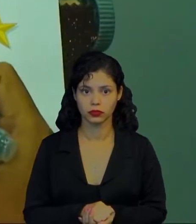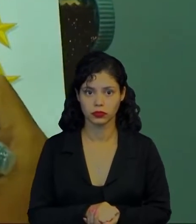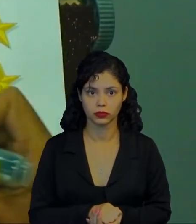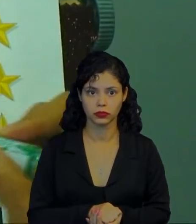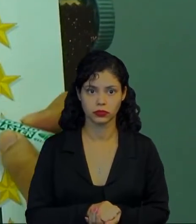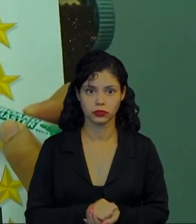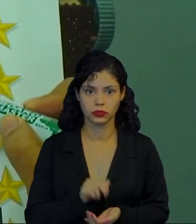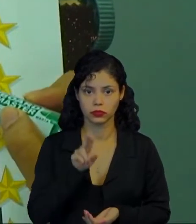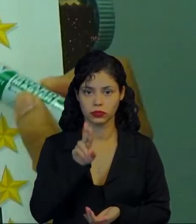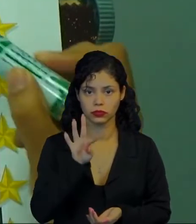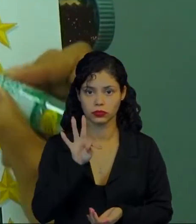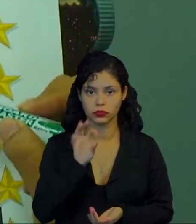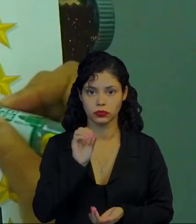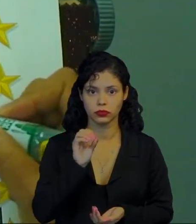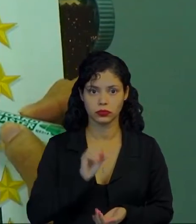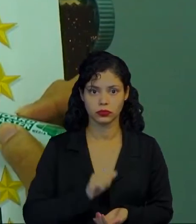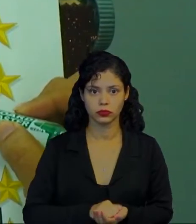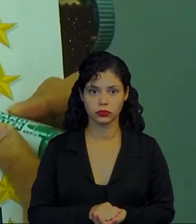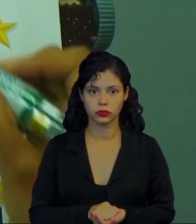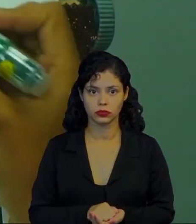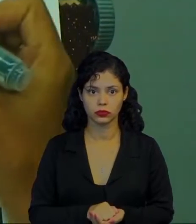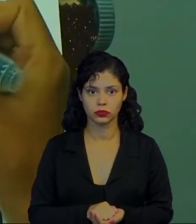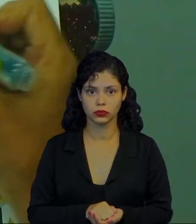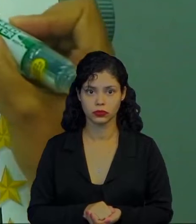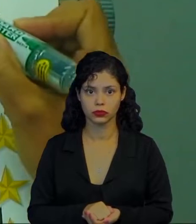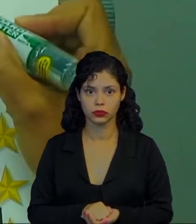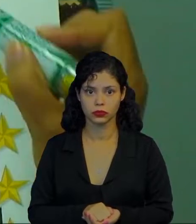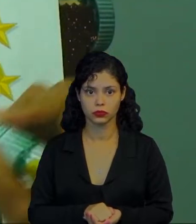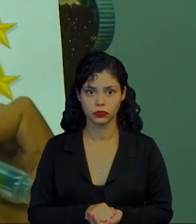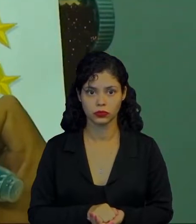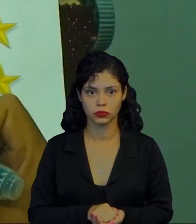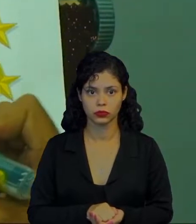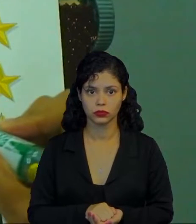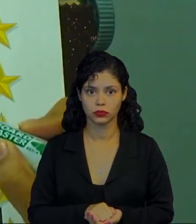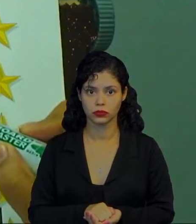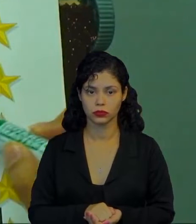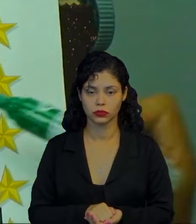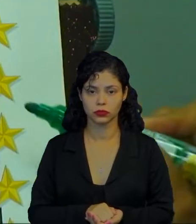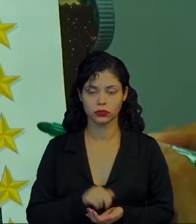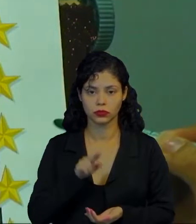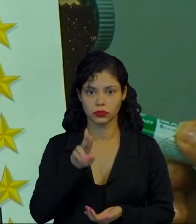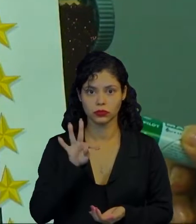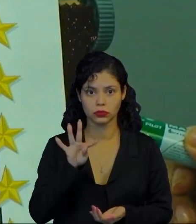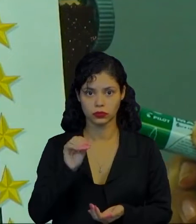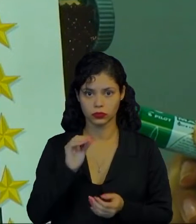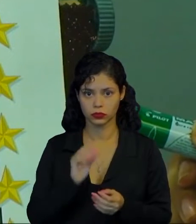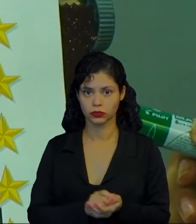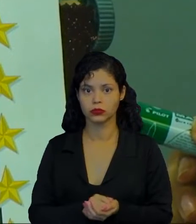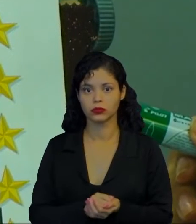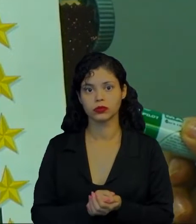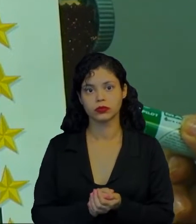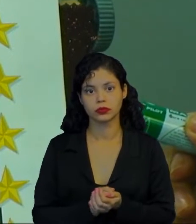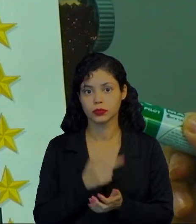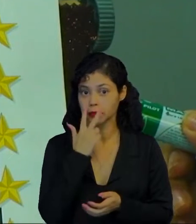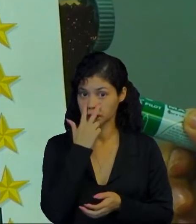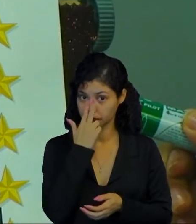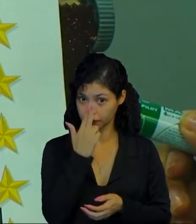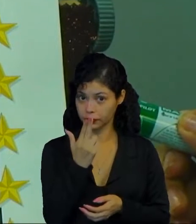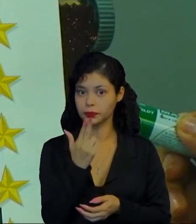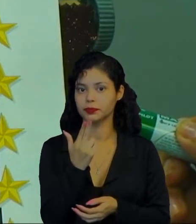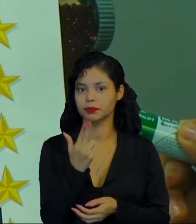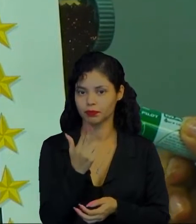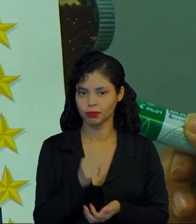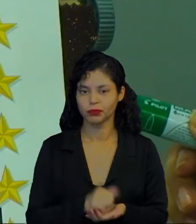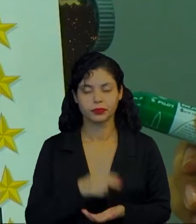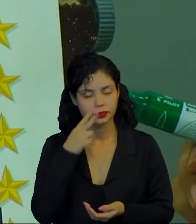igual, ó, uto, matuto, uco, uto. Vejam que são